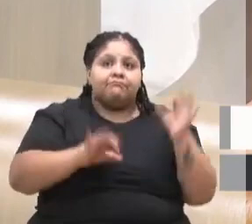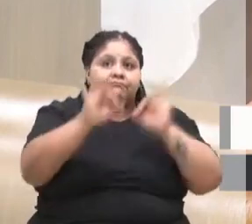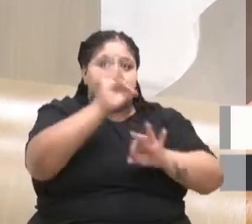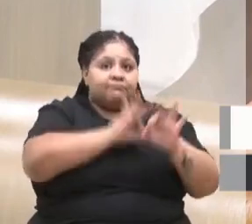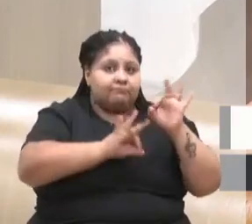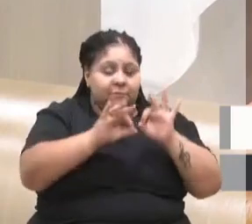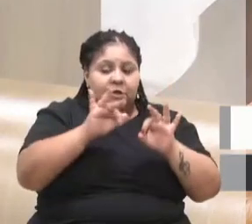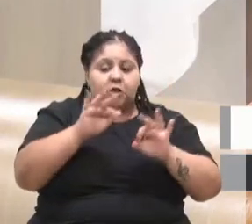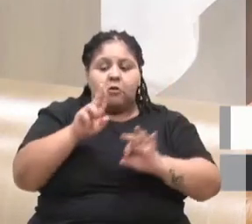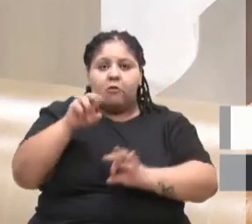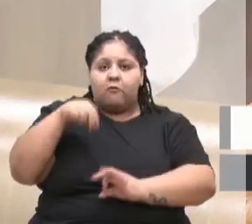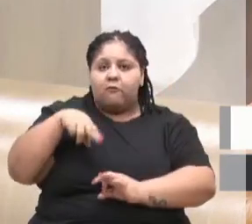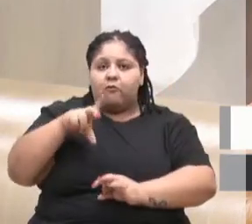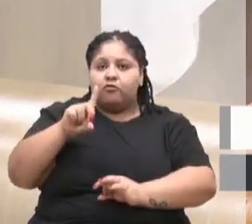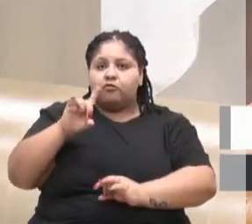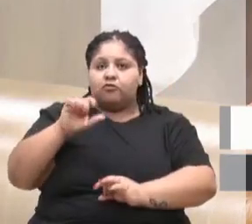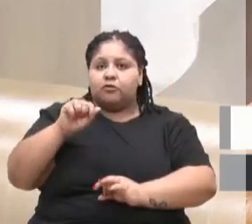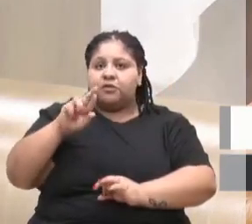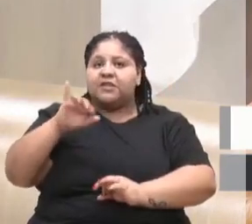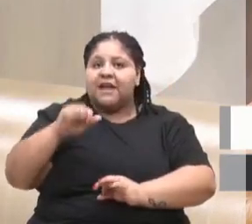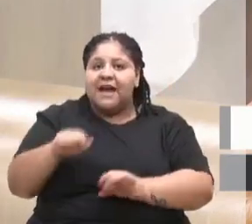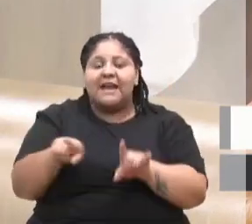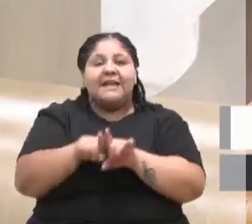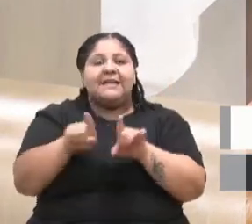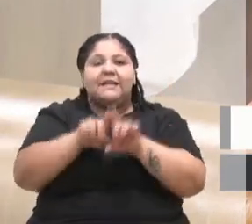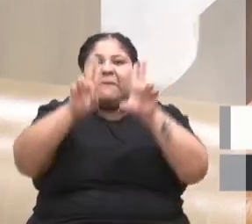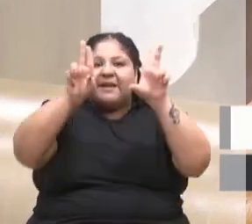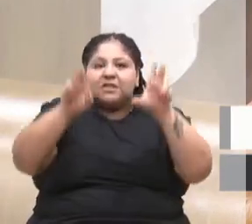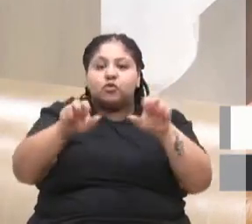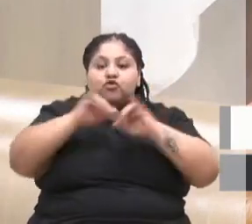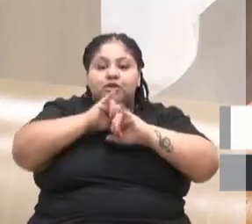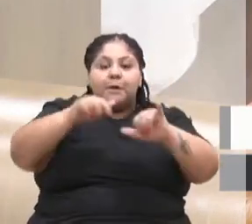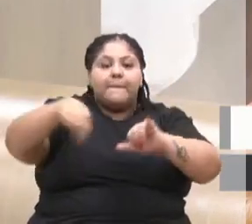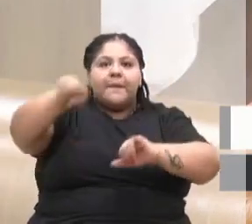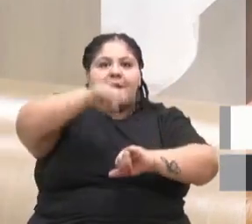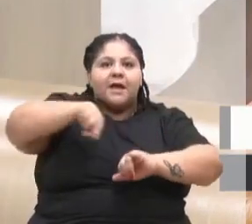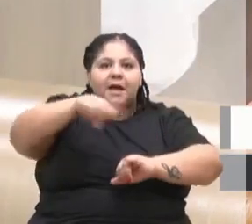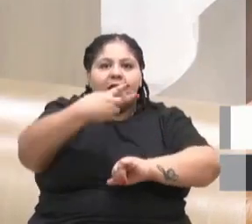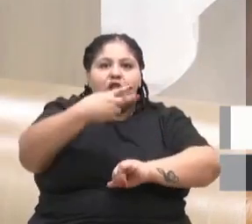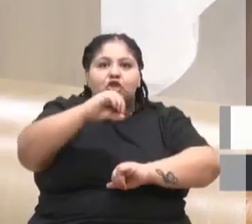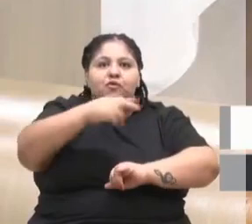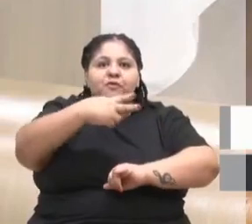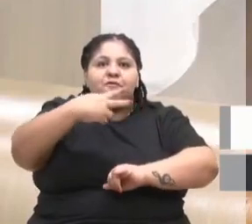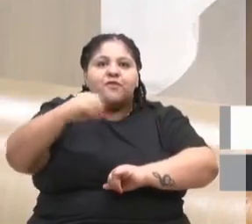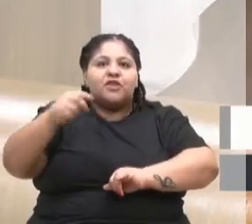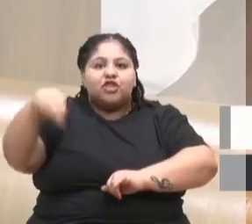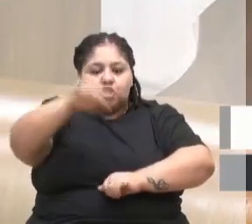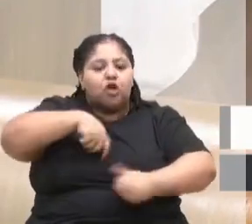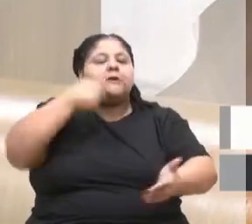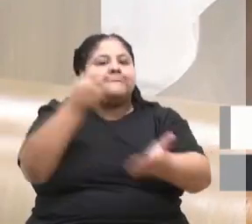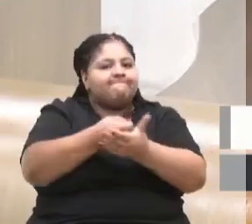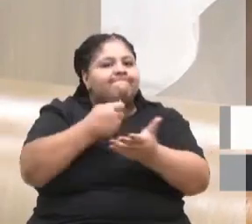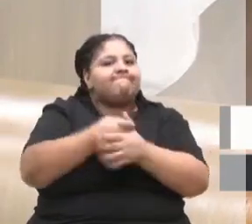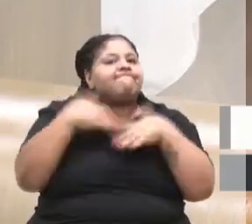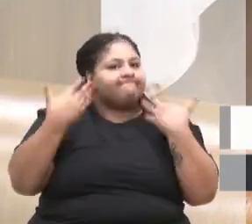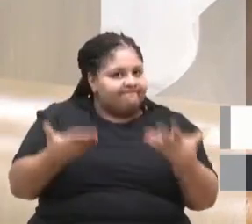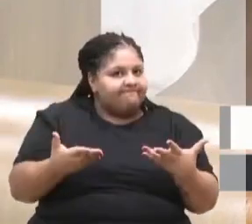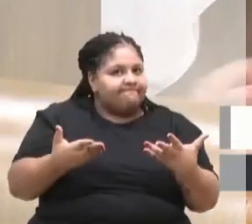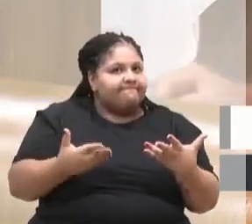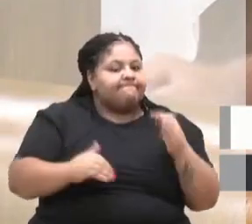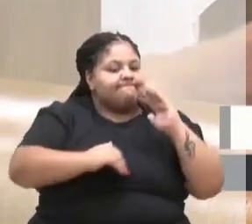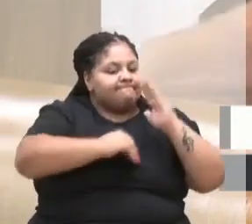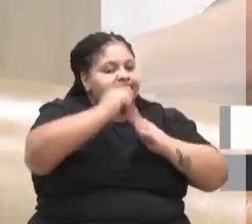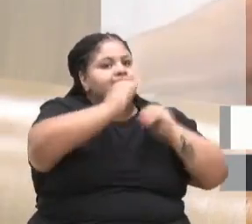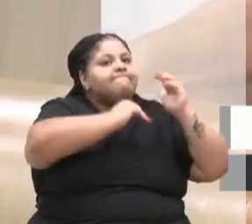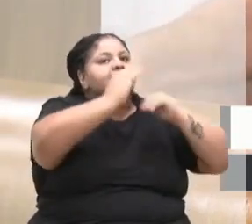Fundiária também era assunto de campanha em 2020 que nós defendíamos. Mas, enfim, vamos construindo juntos.